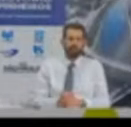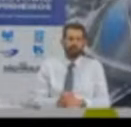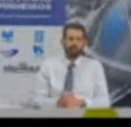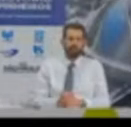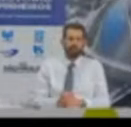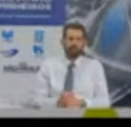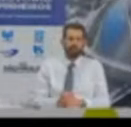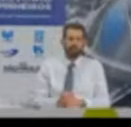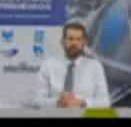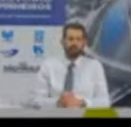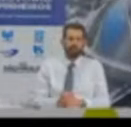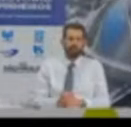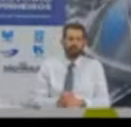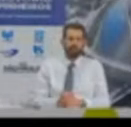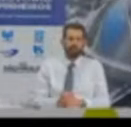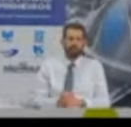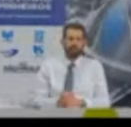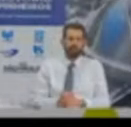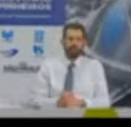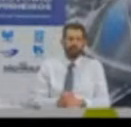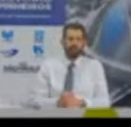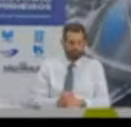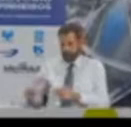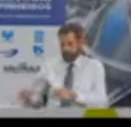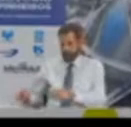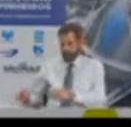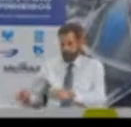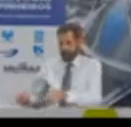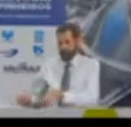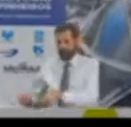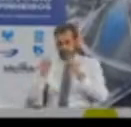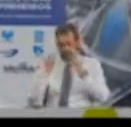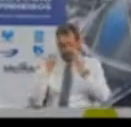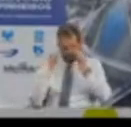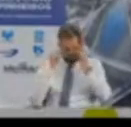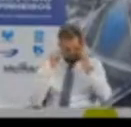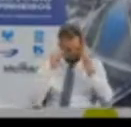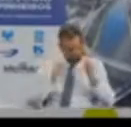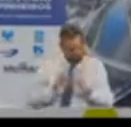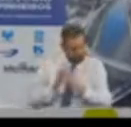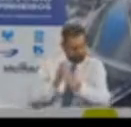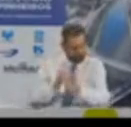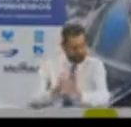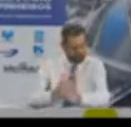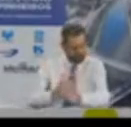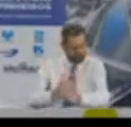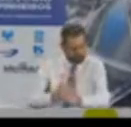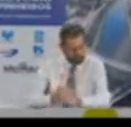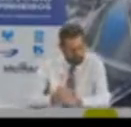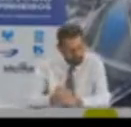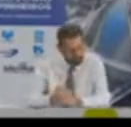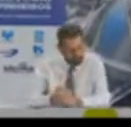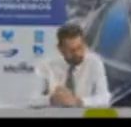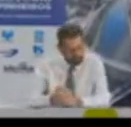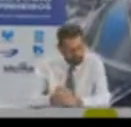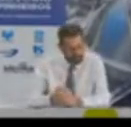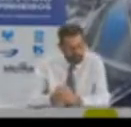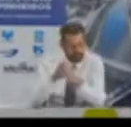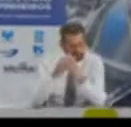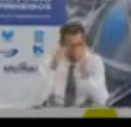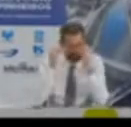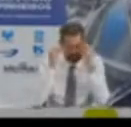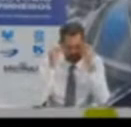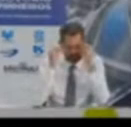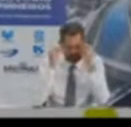histórico. Agora, em setembro, vamos fazer o primeiro leilão de energia, onde a origem da energia é o resíduo sólido.